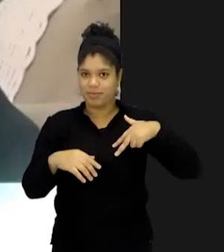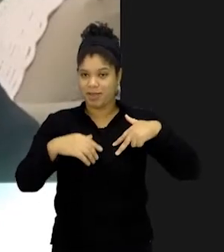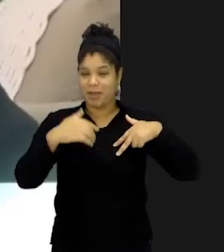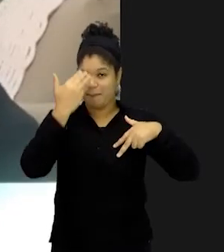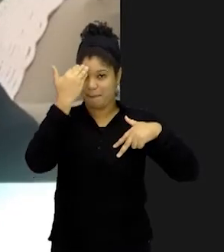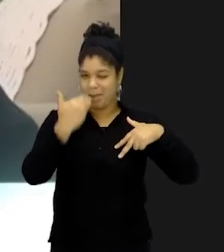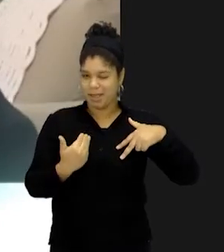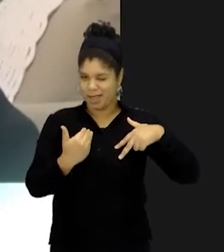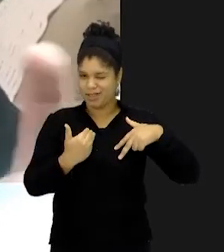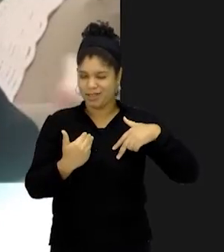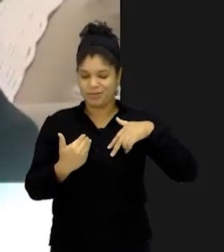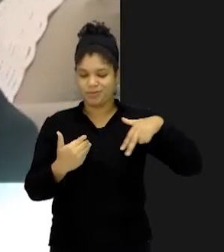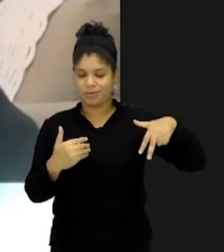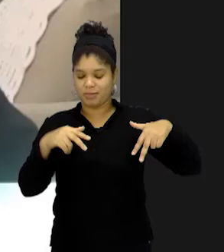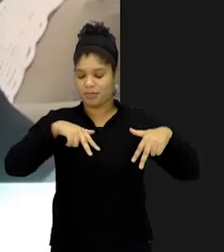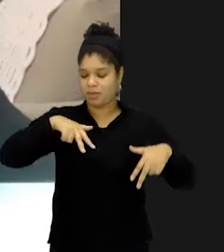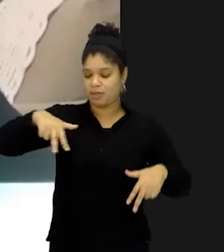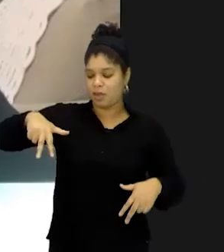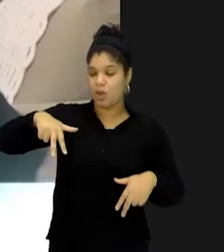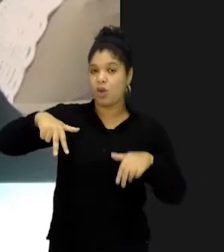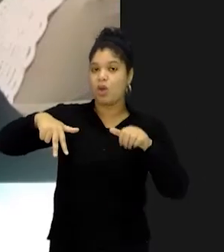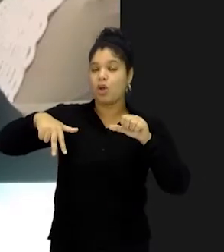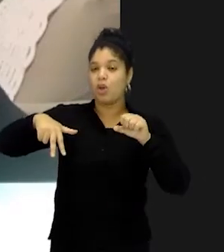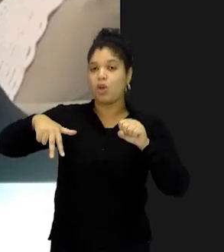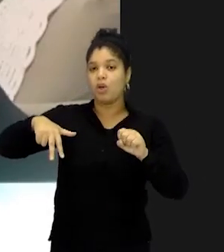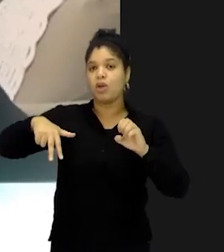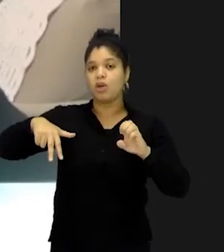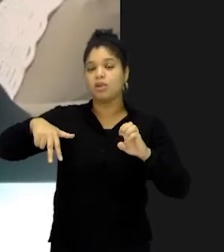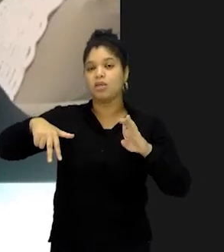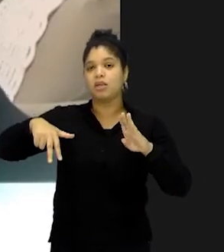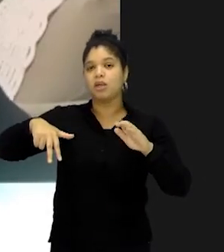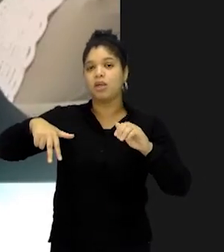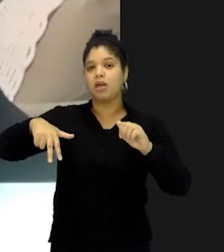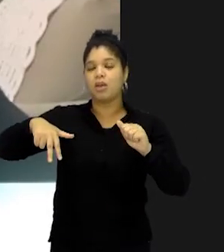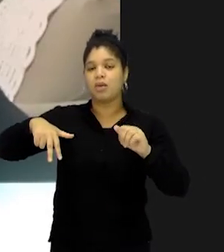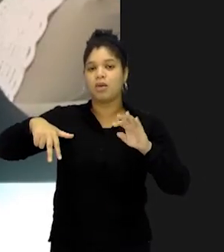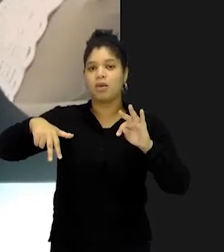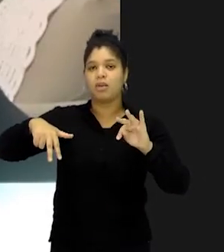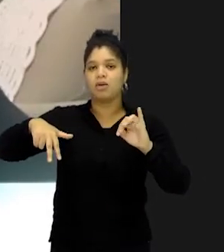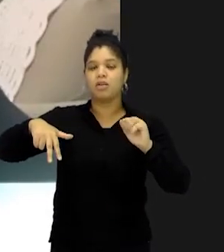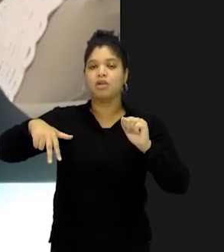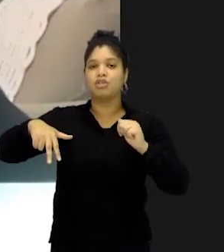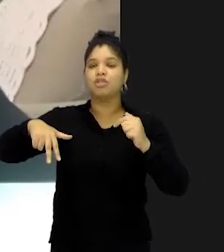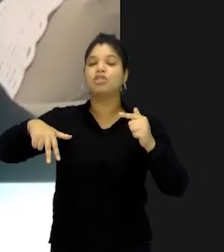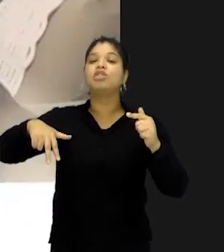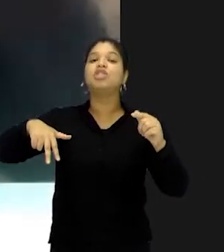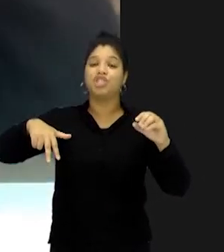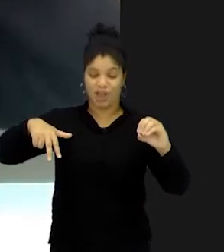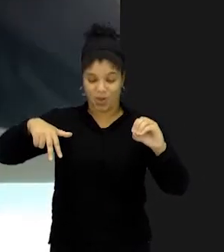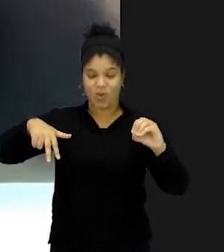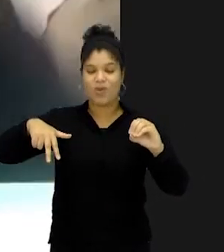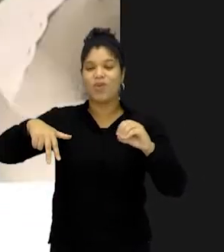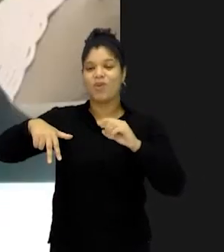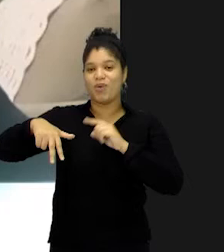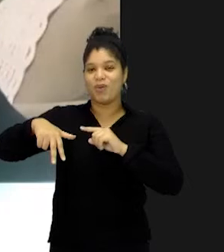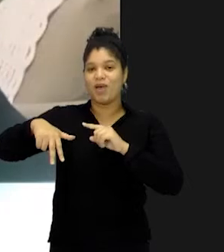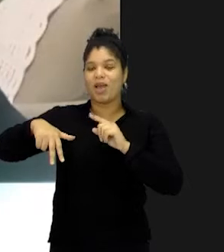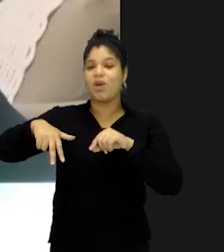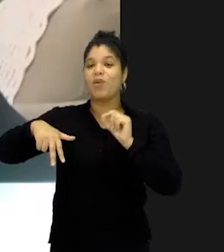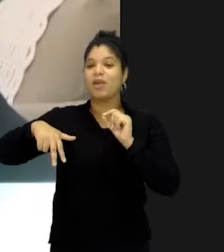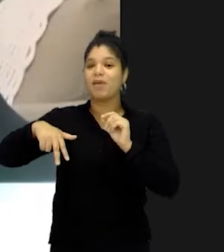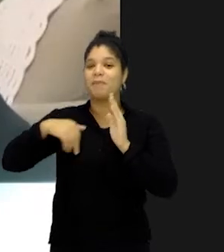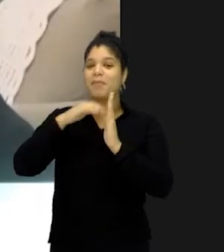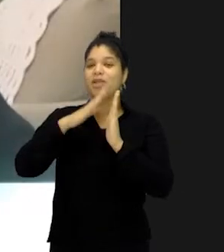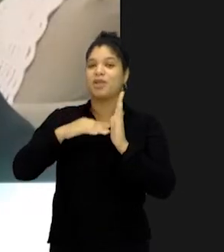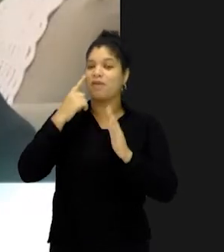caricaturas, e aí o Sebastião, né? Para ficar nas telas, né? Inclusive essas telas que estão aqui por trás,